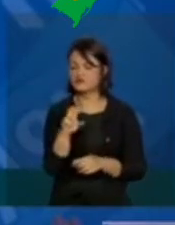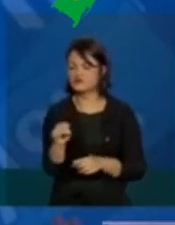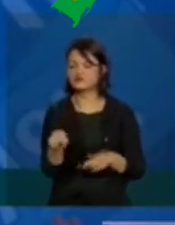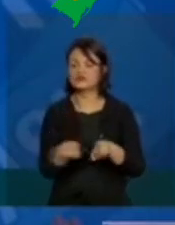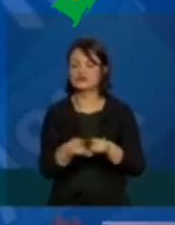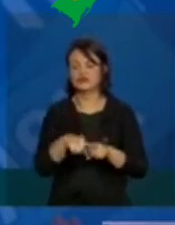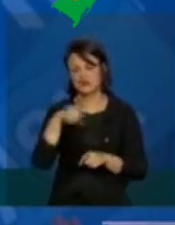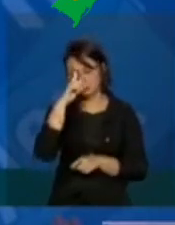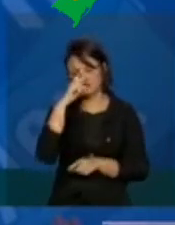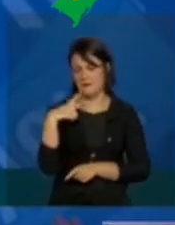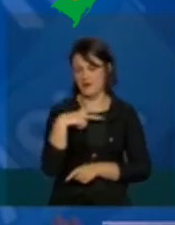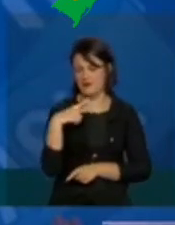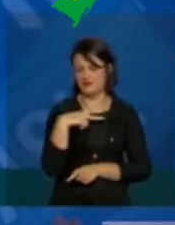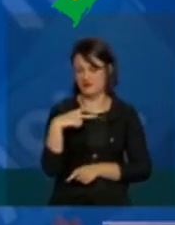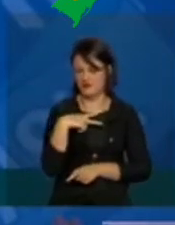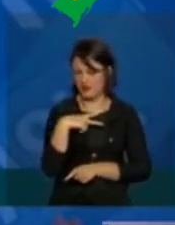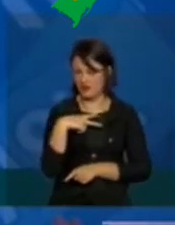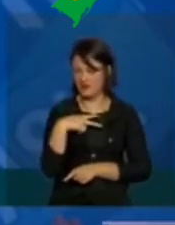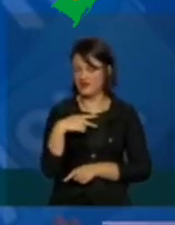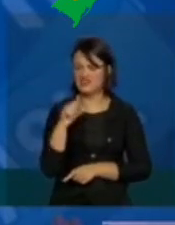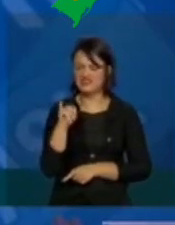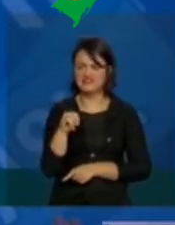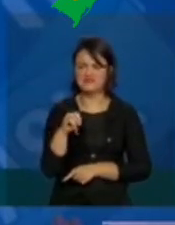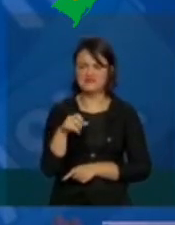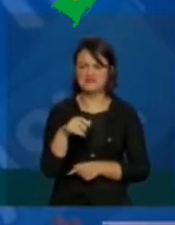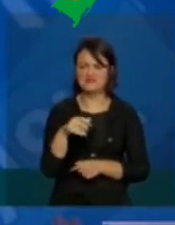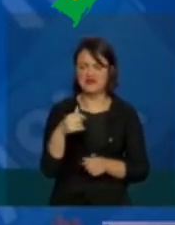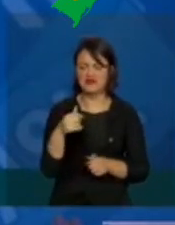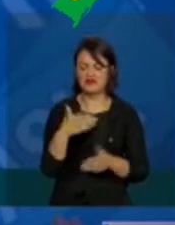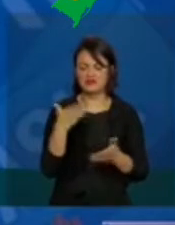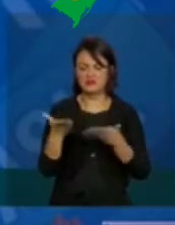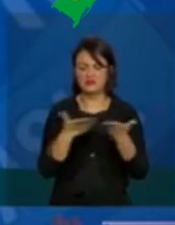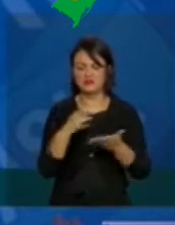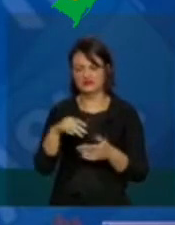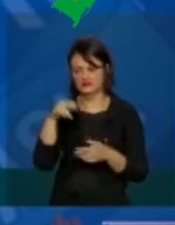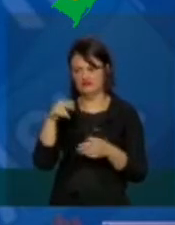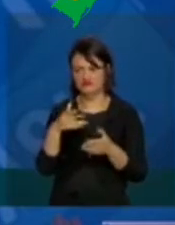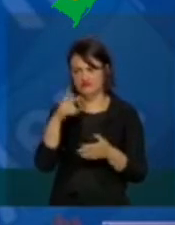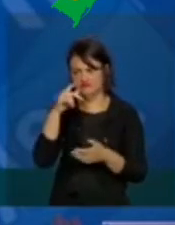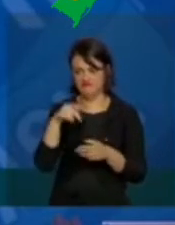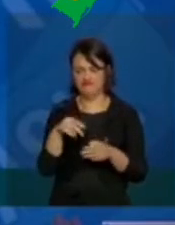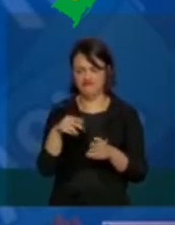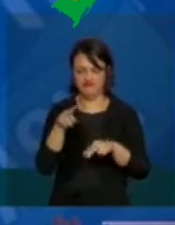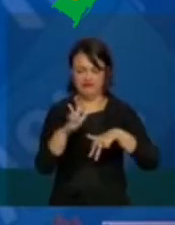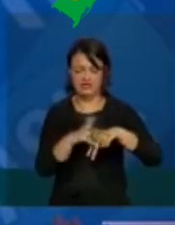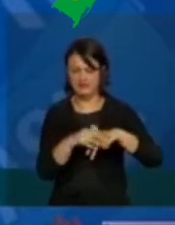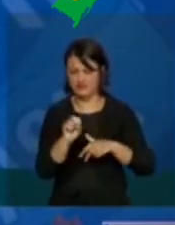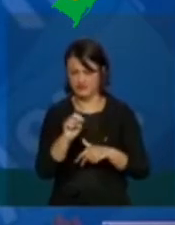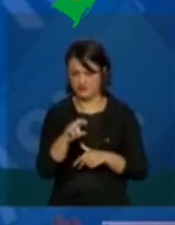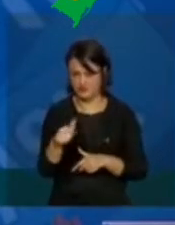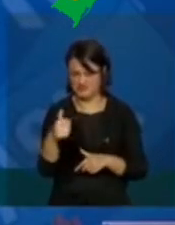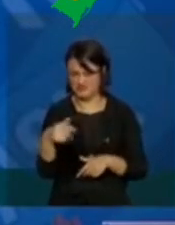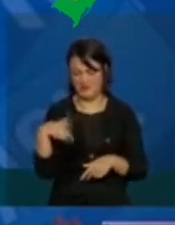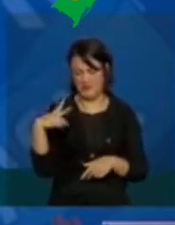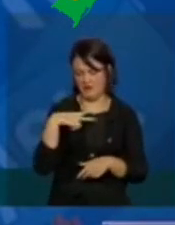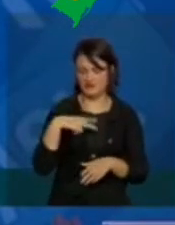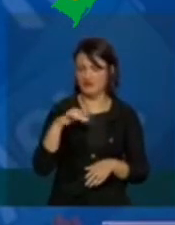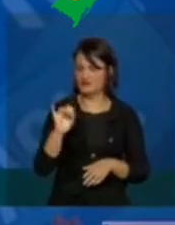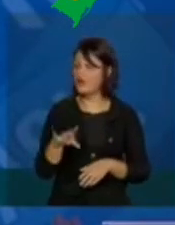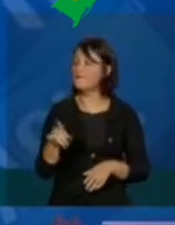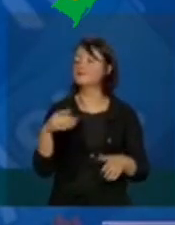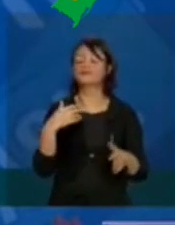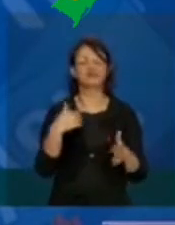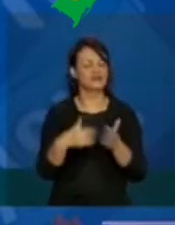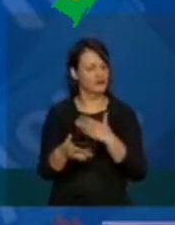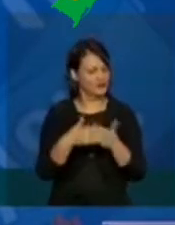hospitais privados, mesmo aqueles hospitais que não atendem pacientes do Sistema Único de Saúde, estão obrigados a